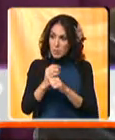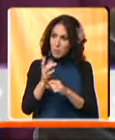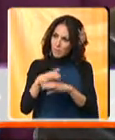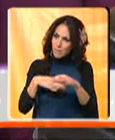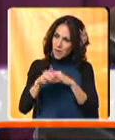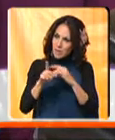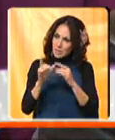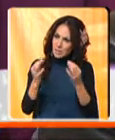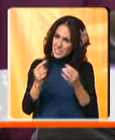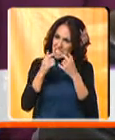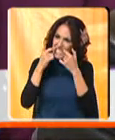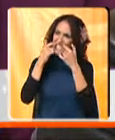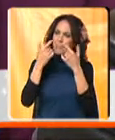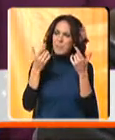trabalhos,